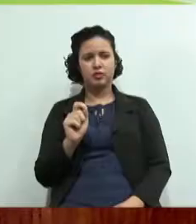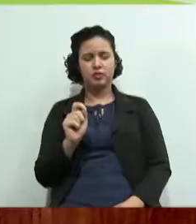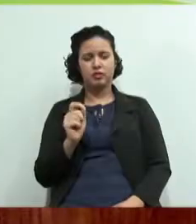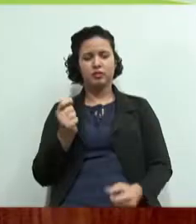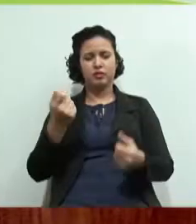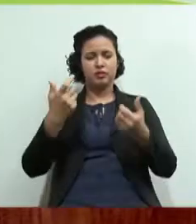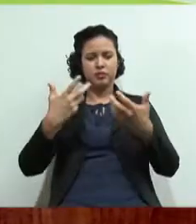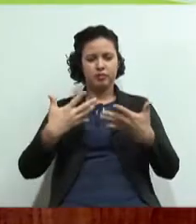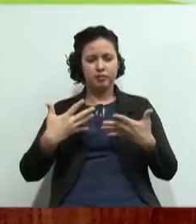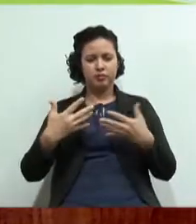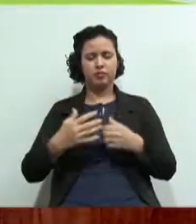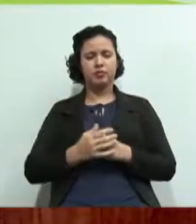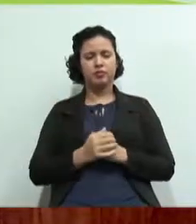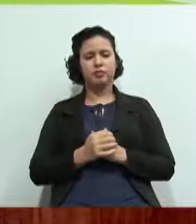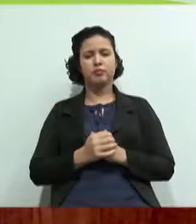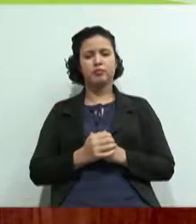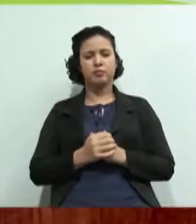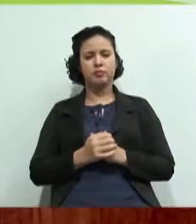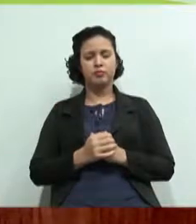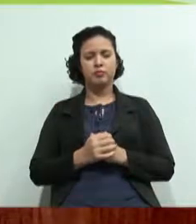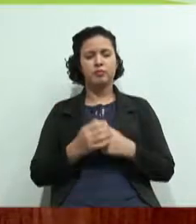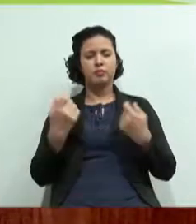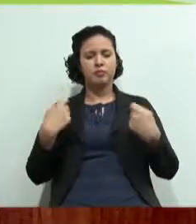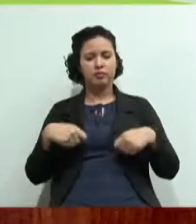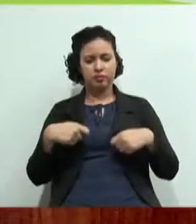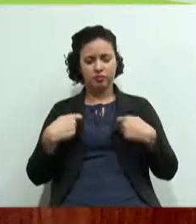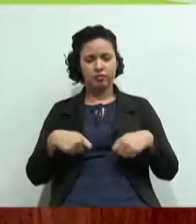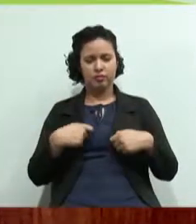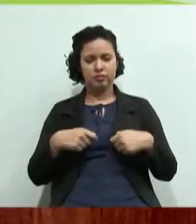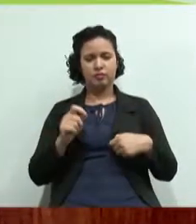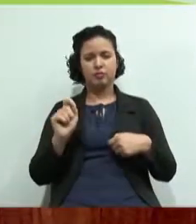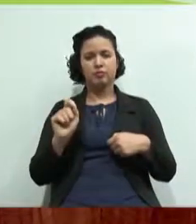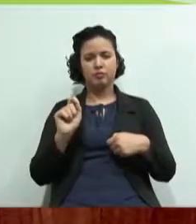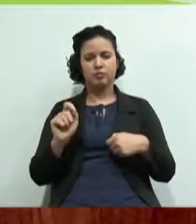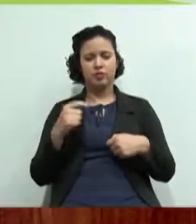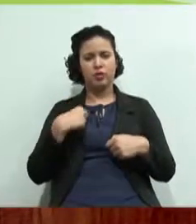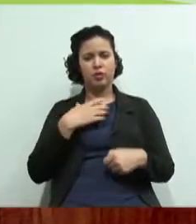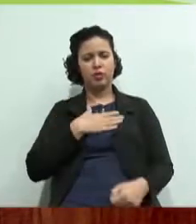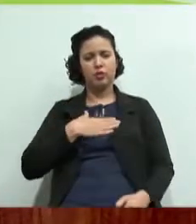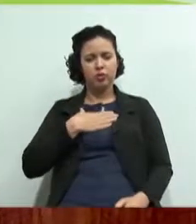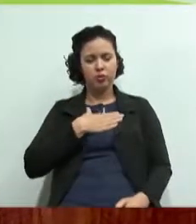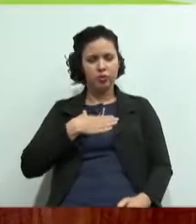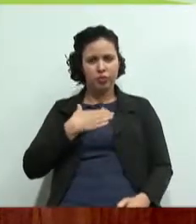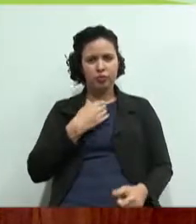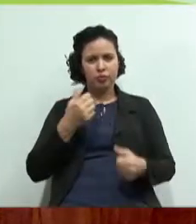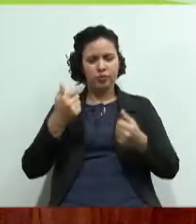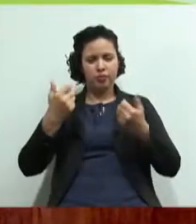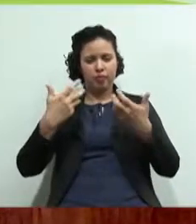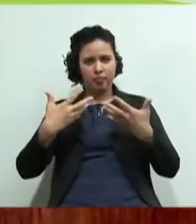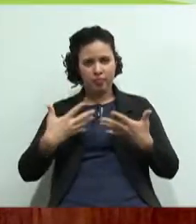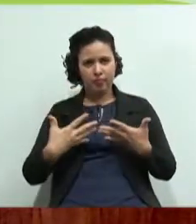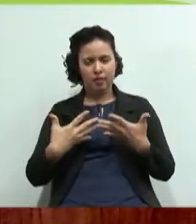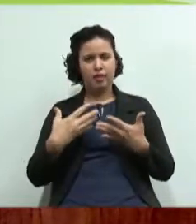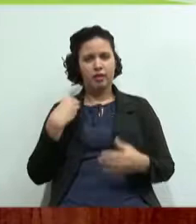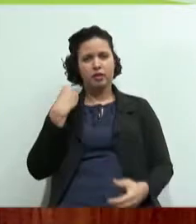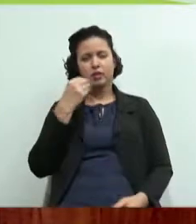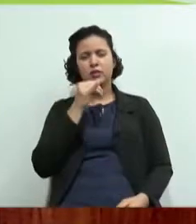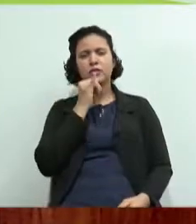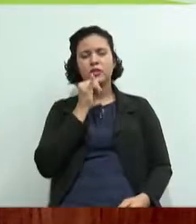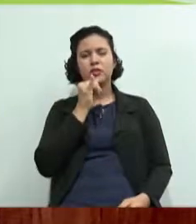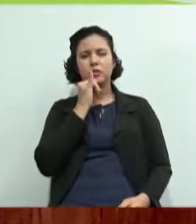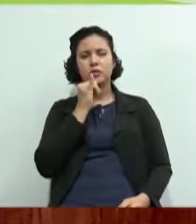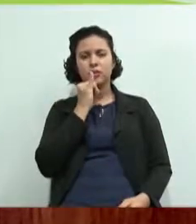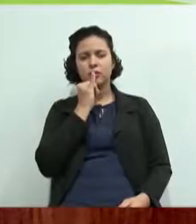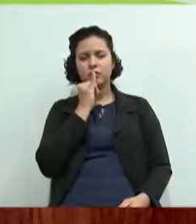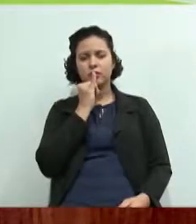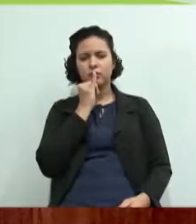nós. Então, nós precisamos, eu gosto de dar exemplos bem práticos, exemplos bem voltados para a